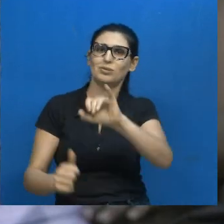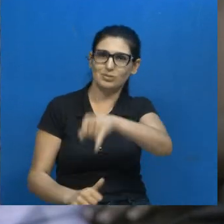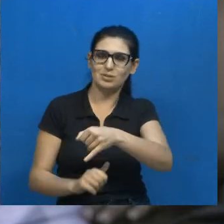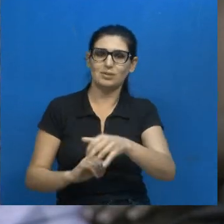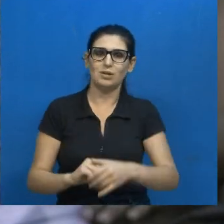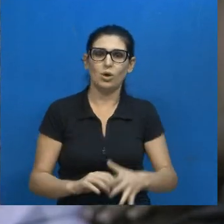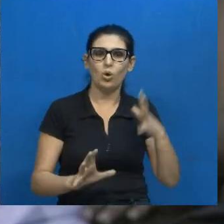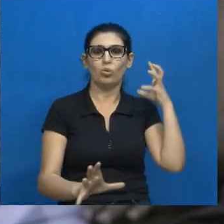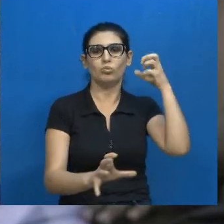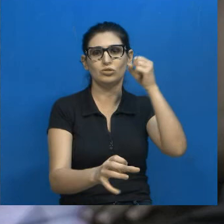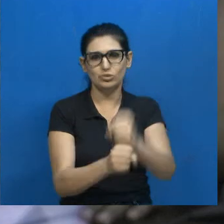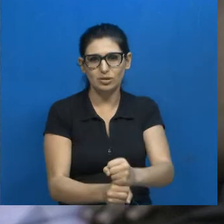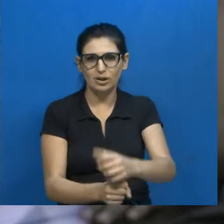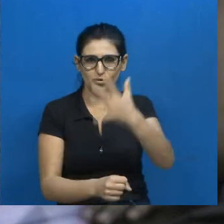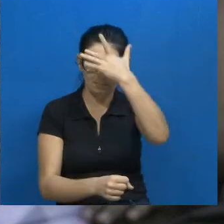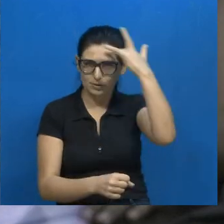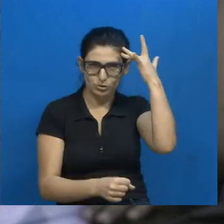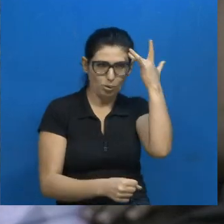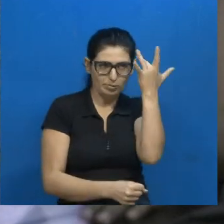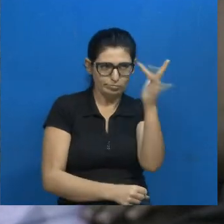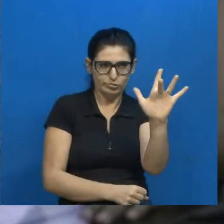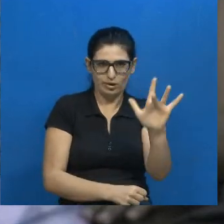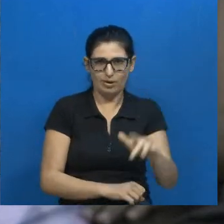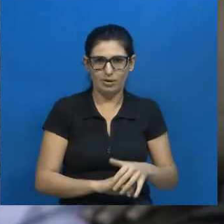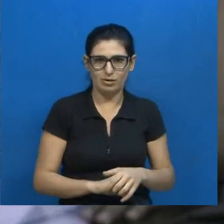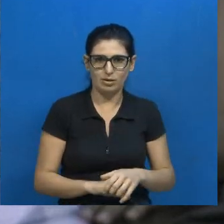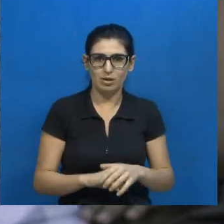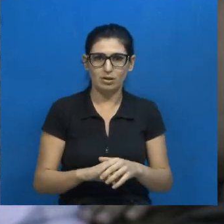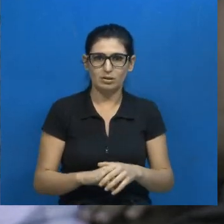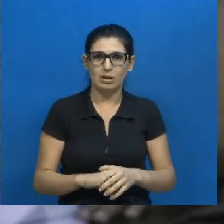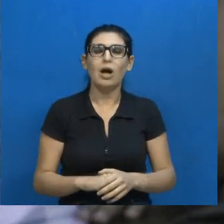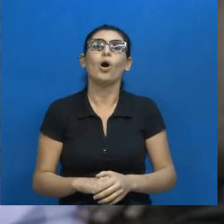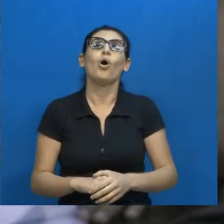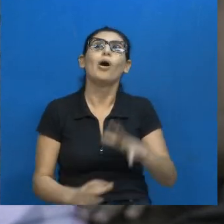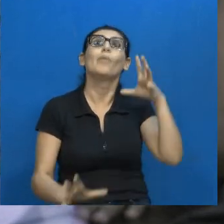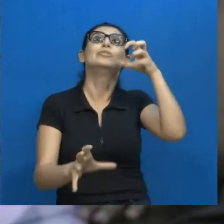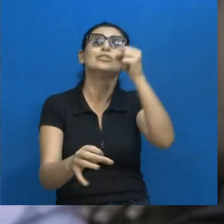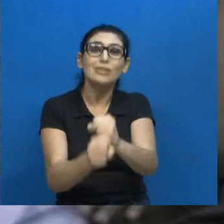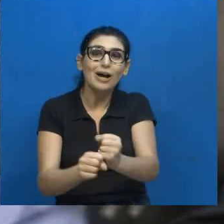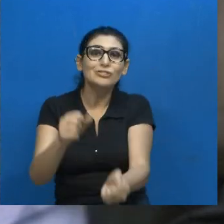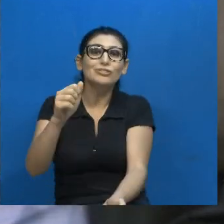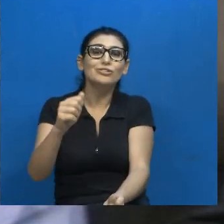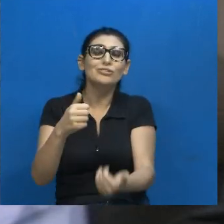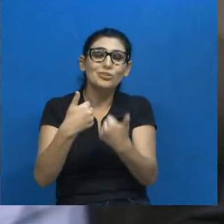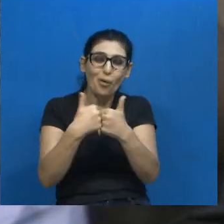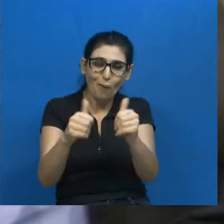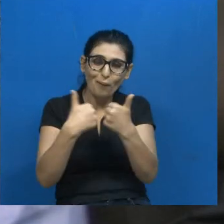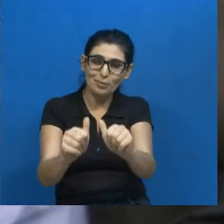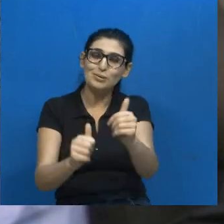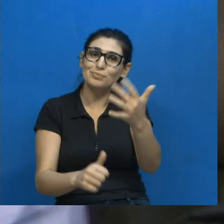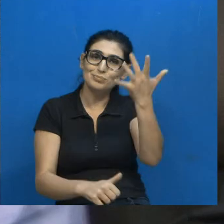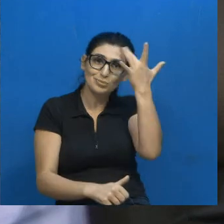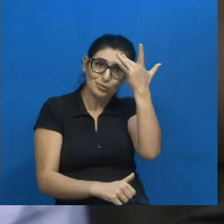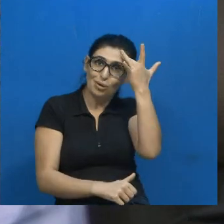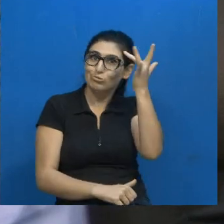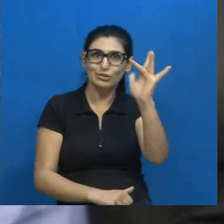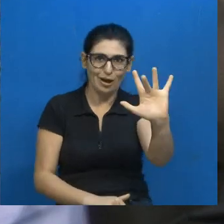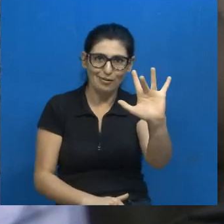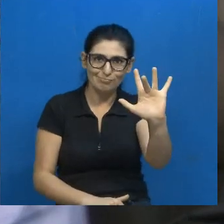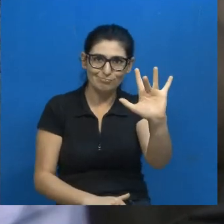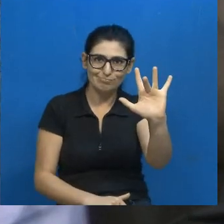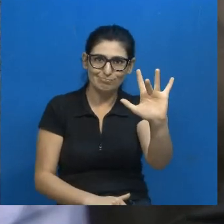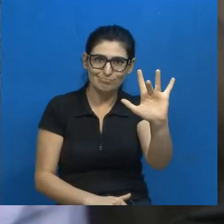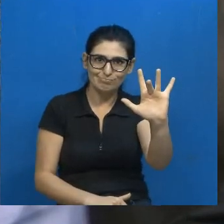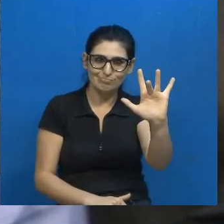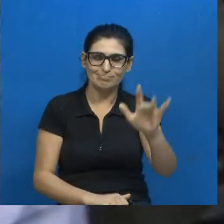O total de passageiros eu não saberia dizer. O total de carros... Eu não fiz a análise de todo o